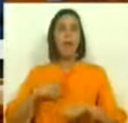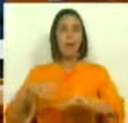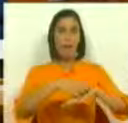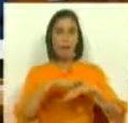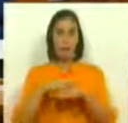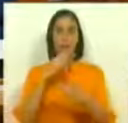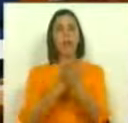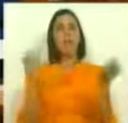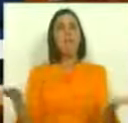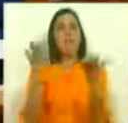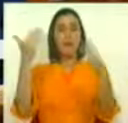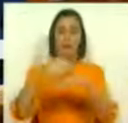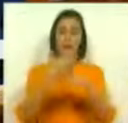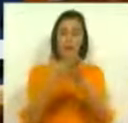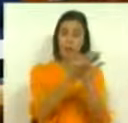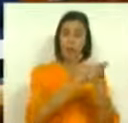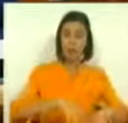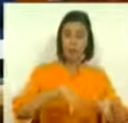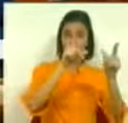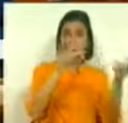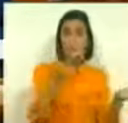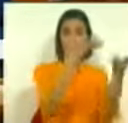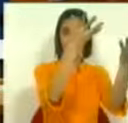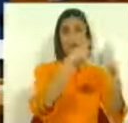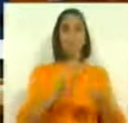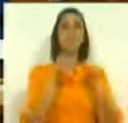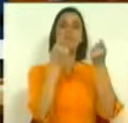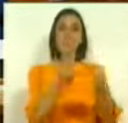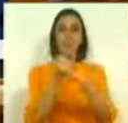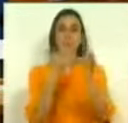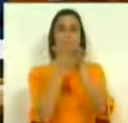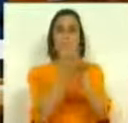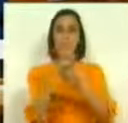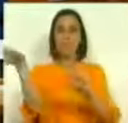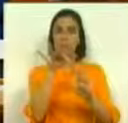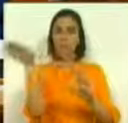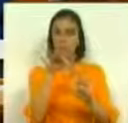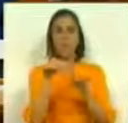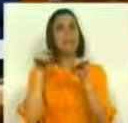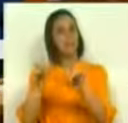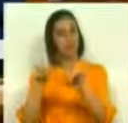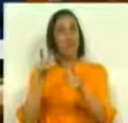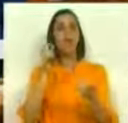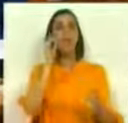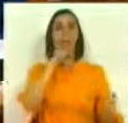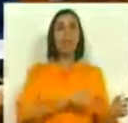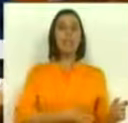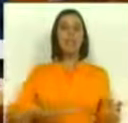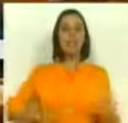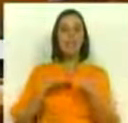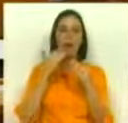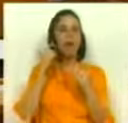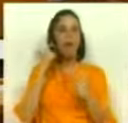empresas, estimulando setores económicos em crescimento, com incentivos à empregabilidade, nomeadamente para desempregados